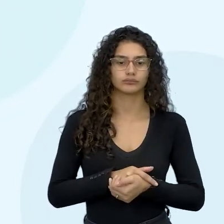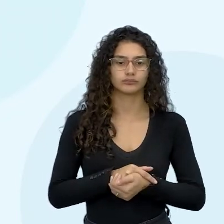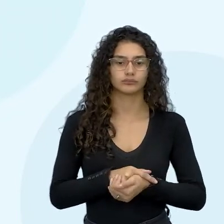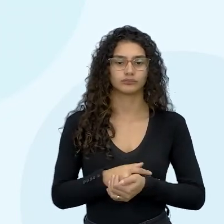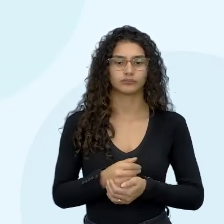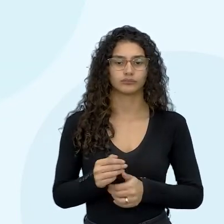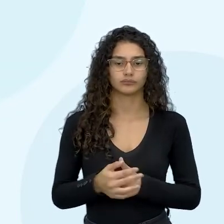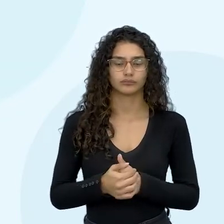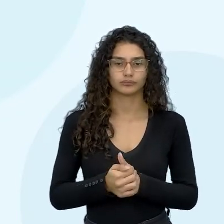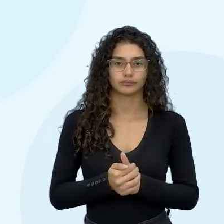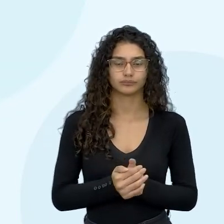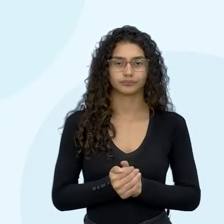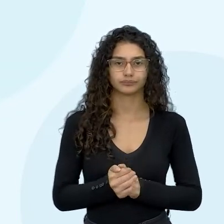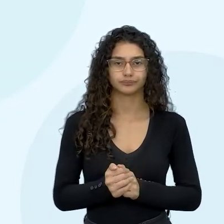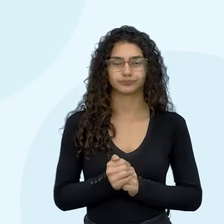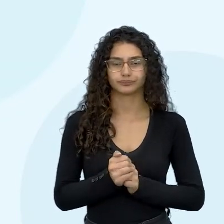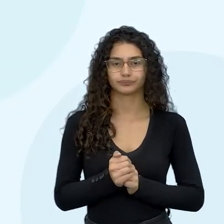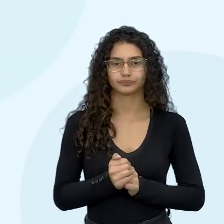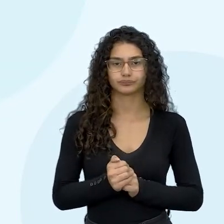vou usar